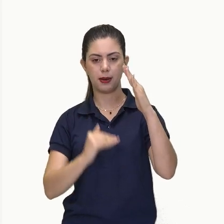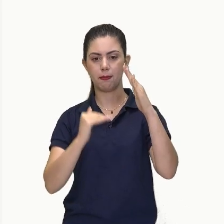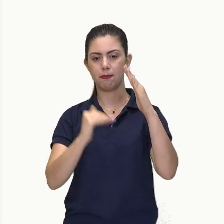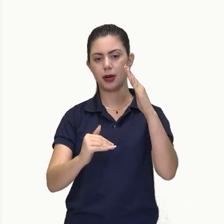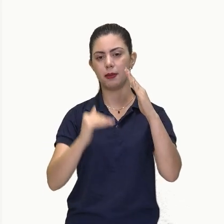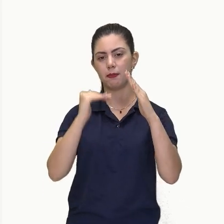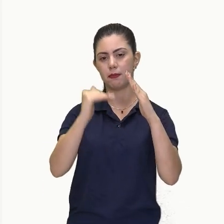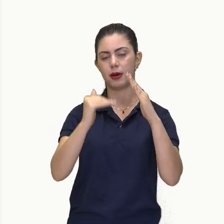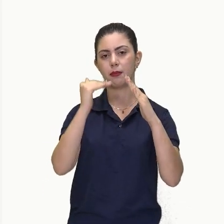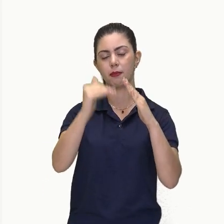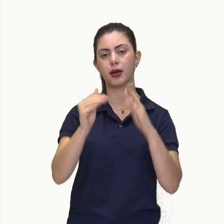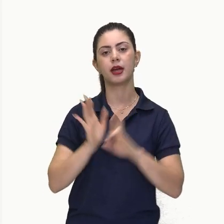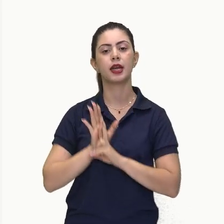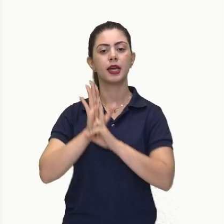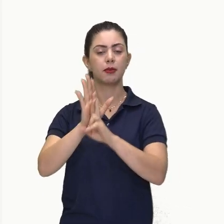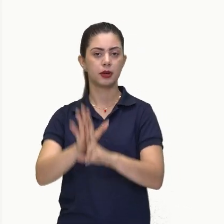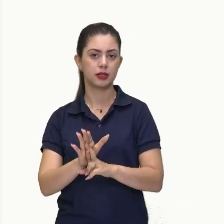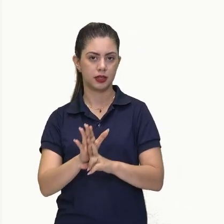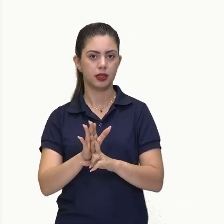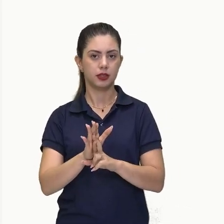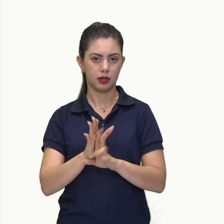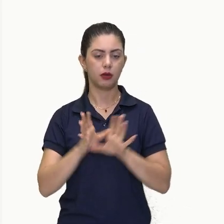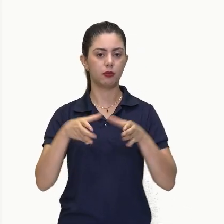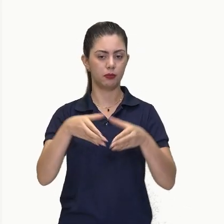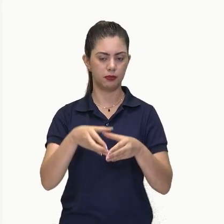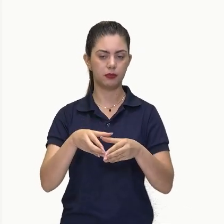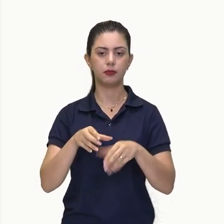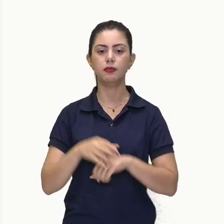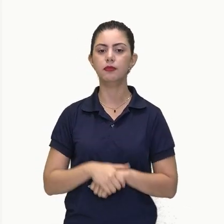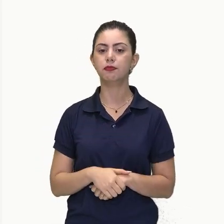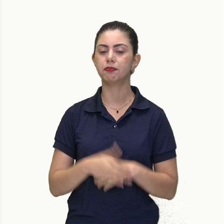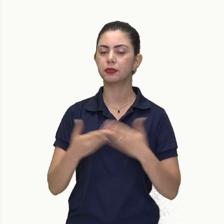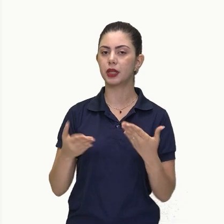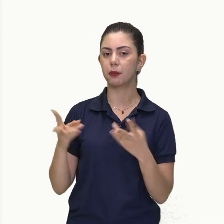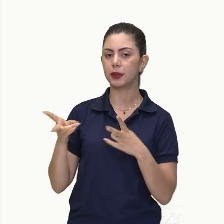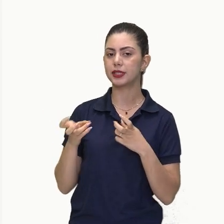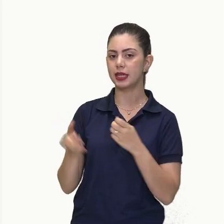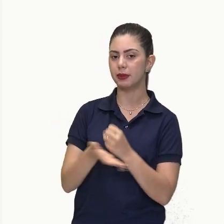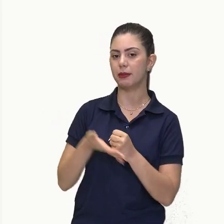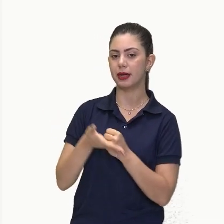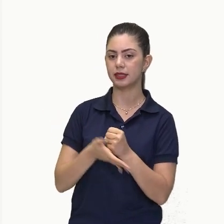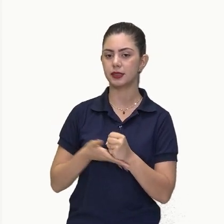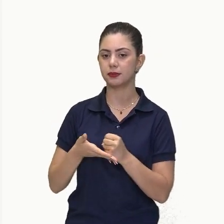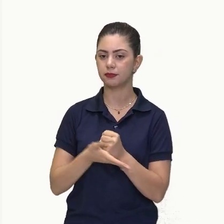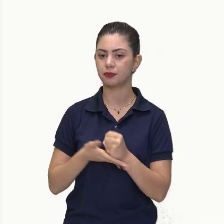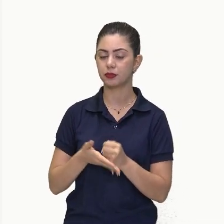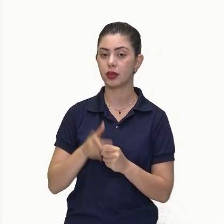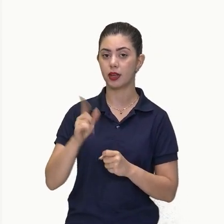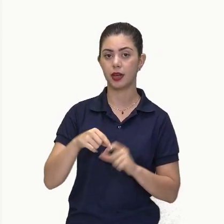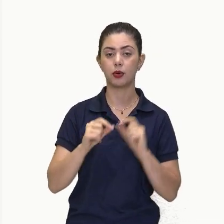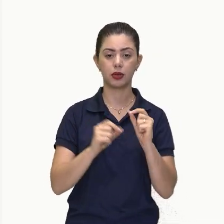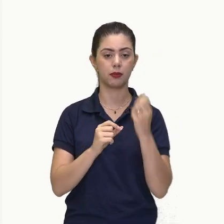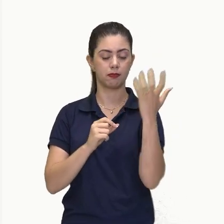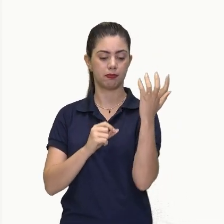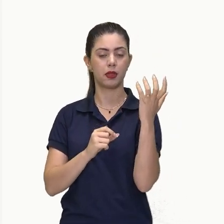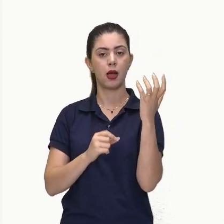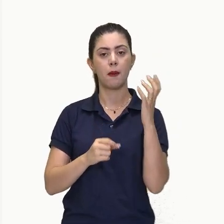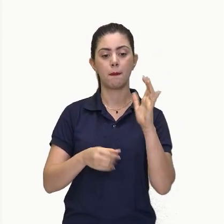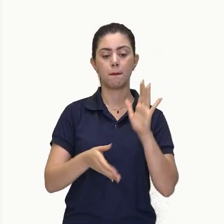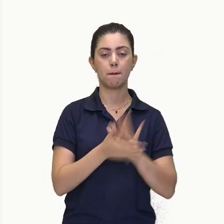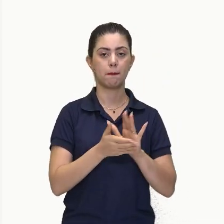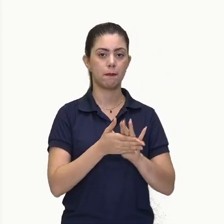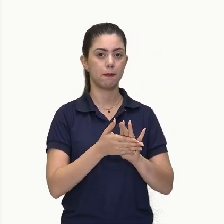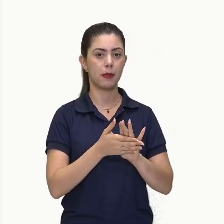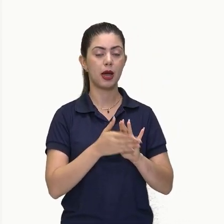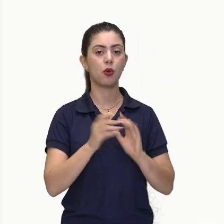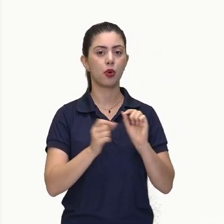vai representar para a gente um nível trófico. Tá? Então, aqui na base, o que eu observo? Os produtores. Né? Então, os produtores